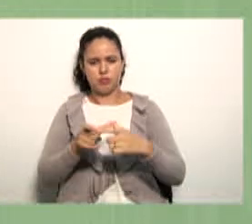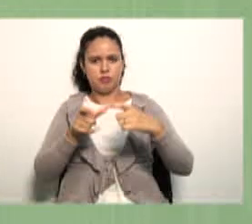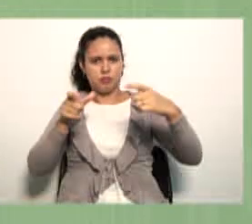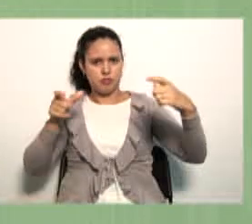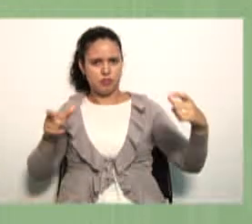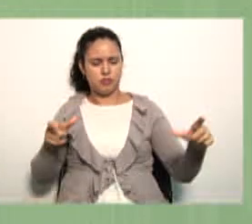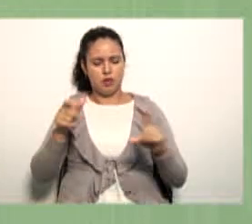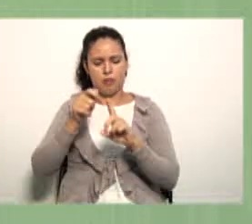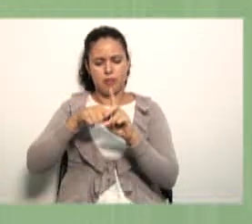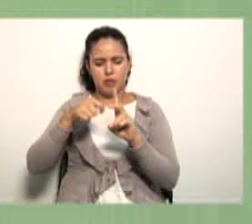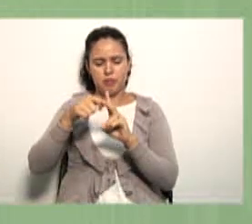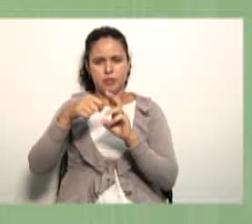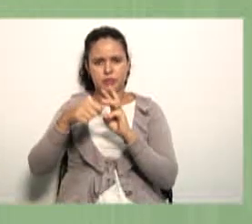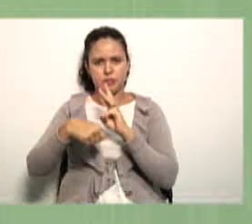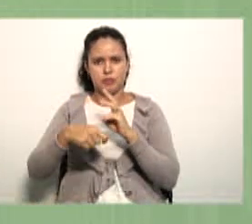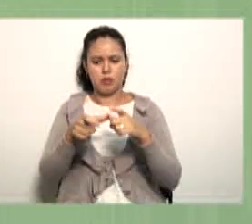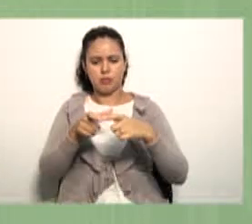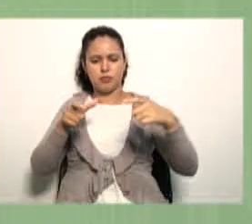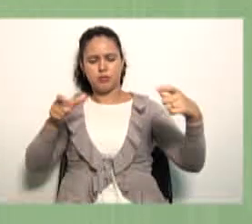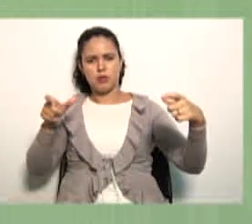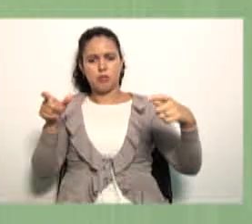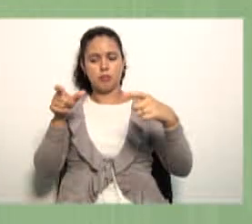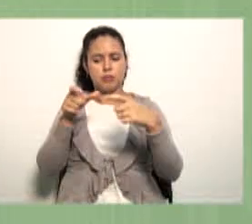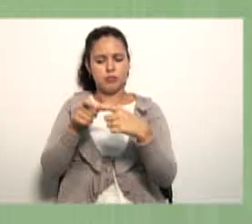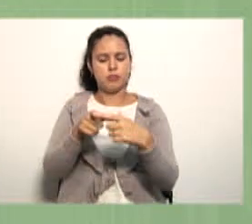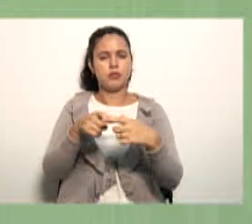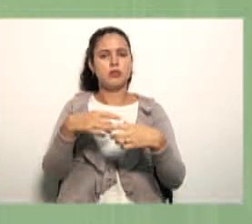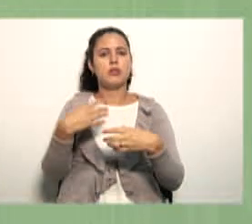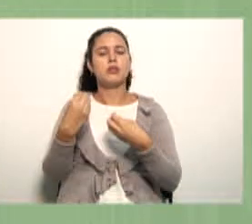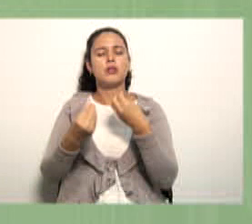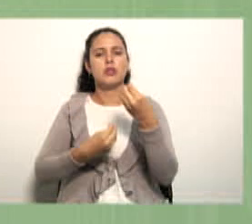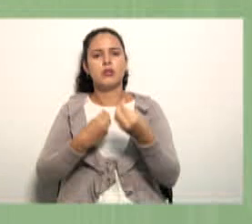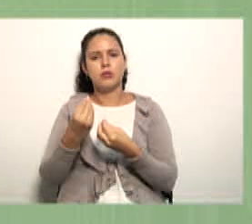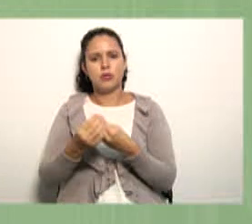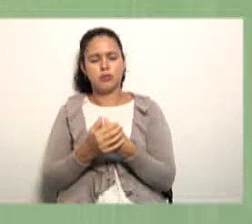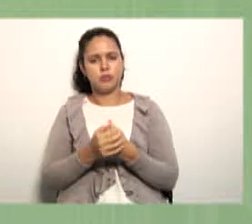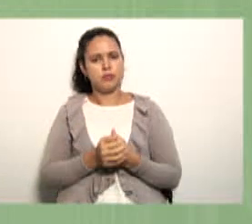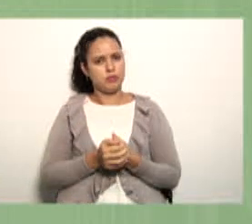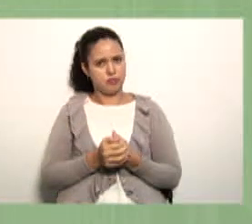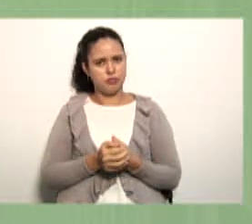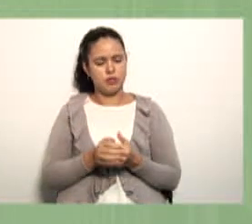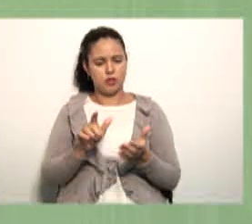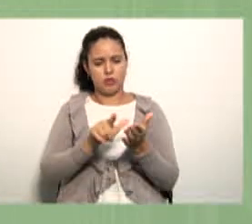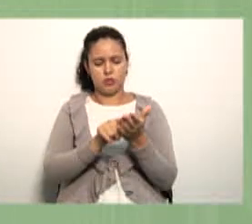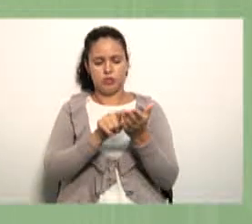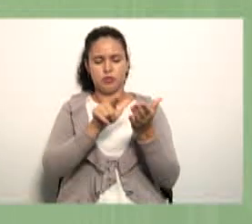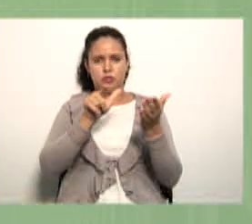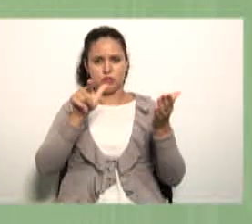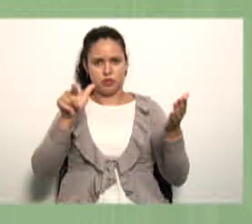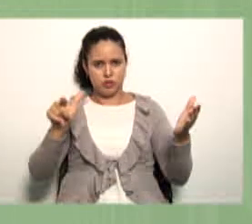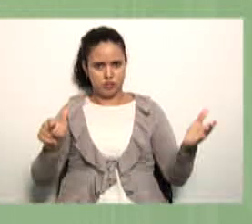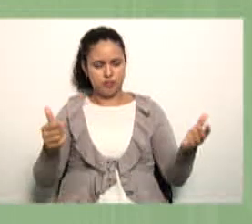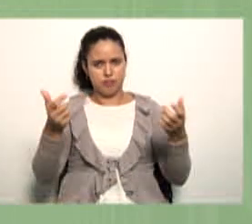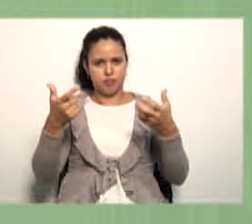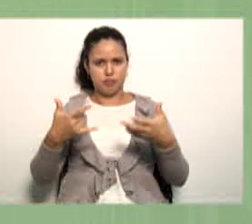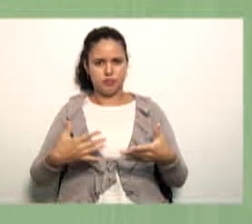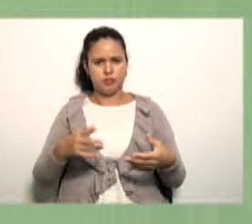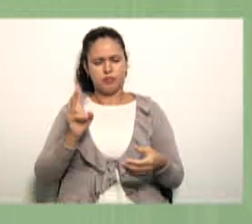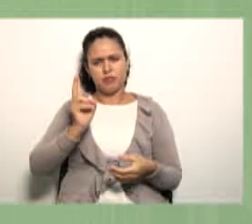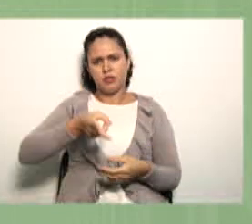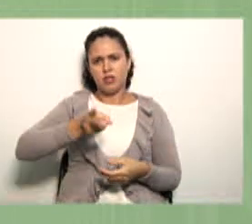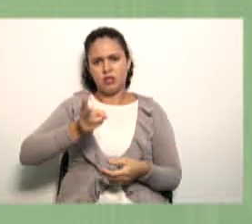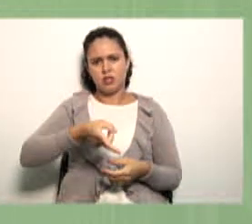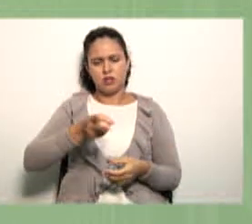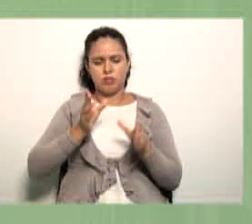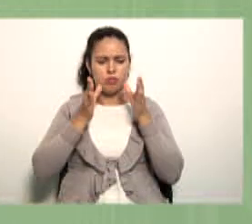3 meses. A renda dos brasileiros aumentou. Ou, pelo contrário, ele pode dizer de um retrocesso, mas ele vai focar muito